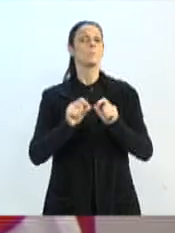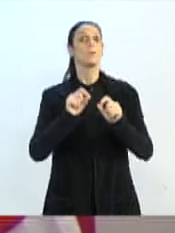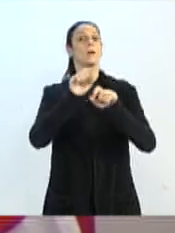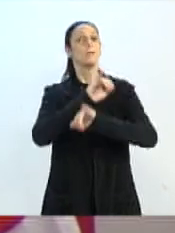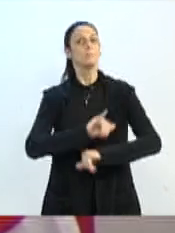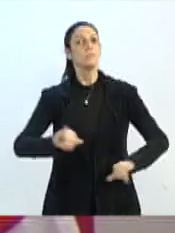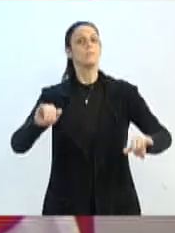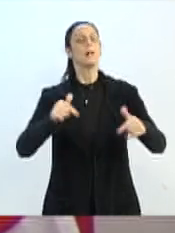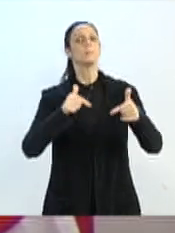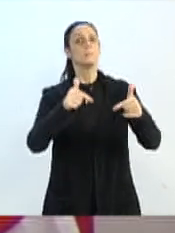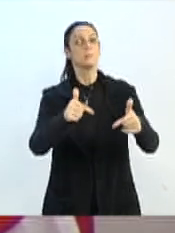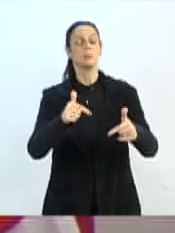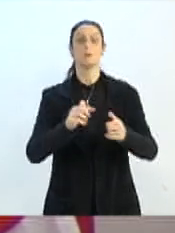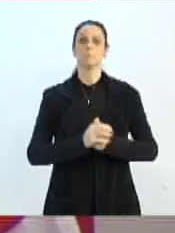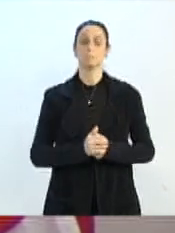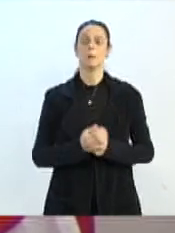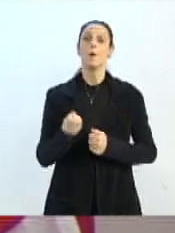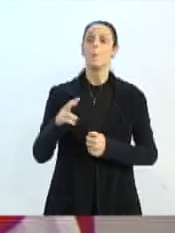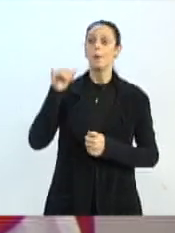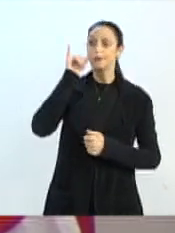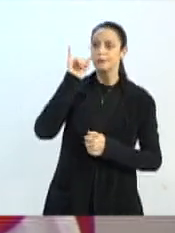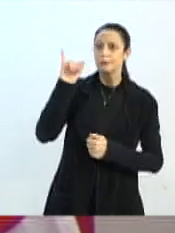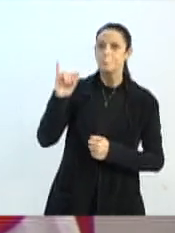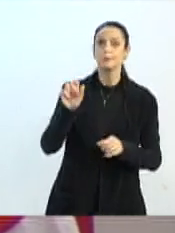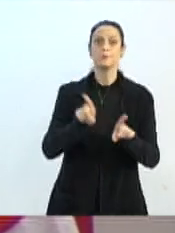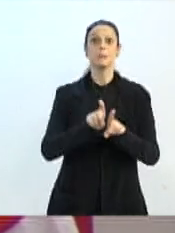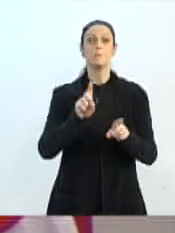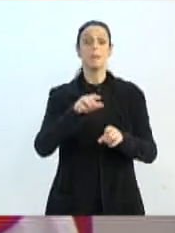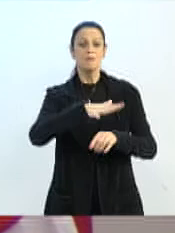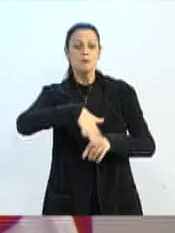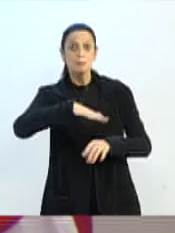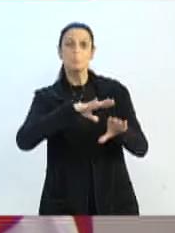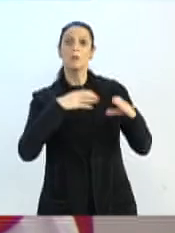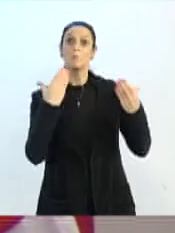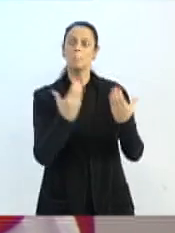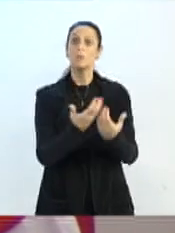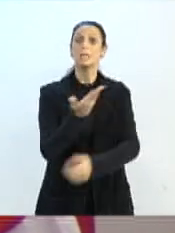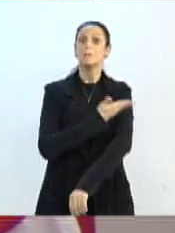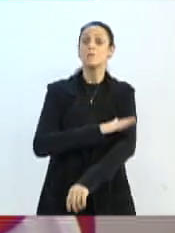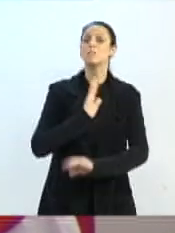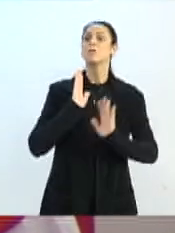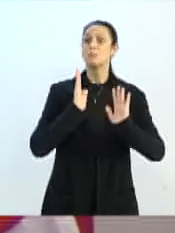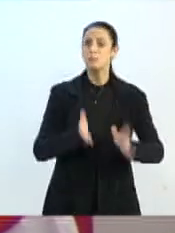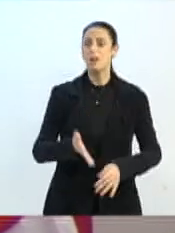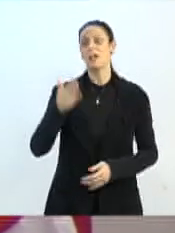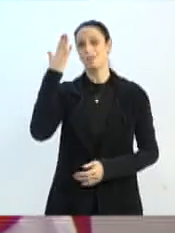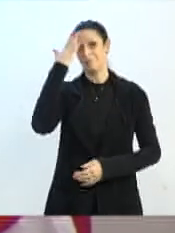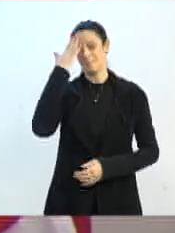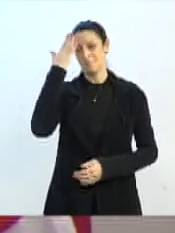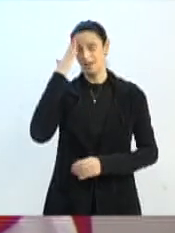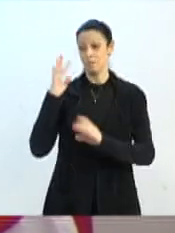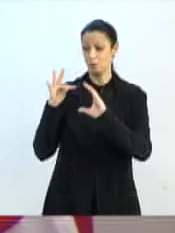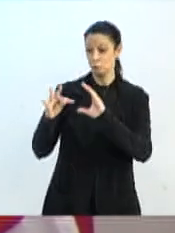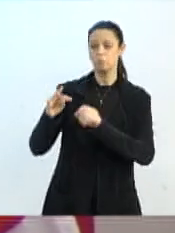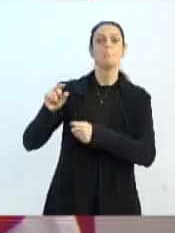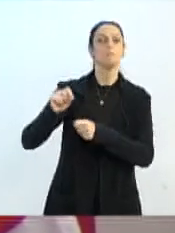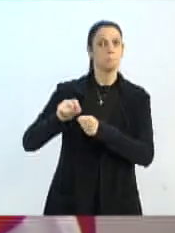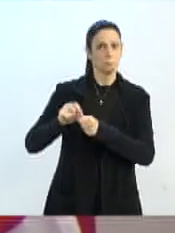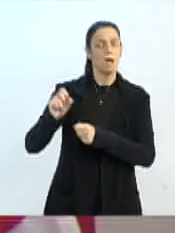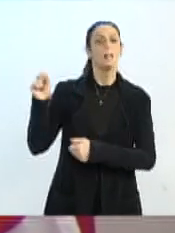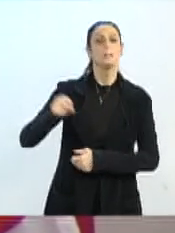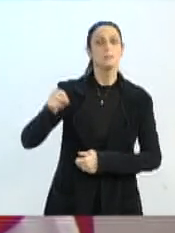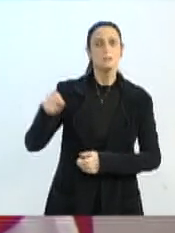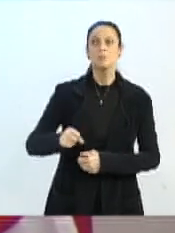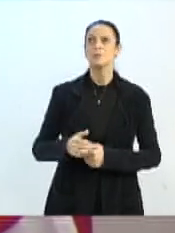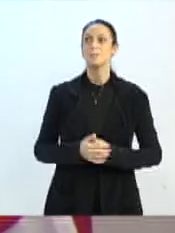ações preventivas, de treinamento na comunidade, mesmo que a gente já saibam que eles façam isso,